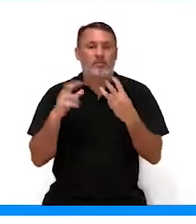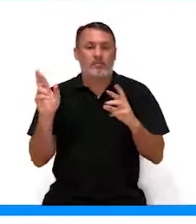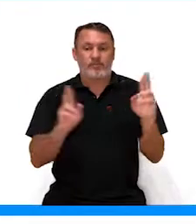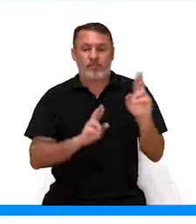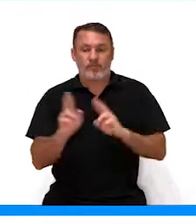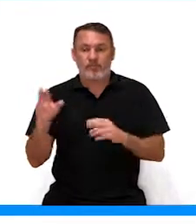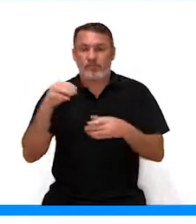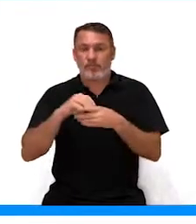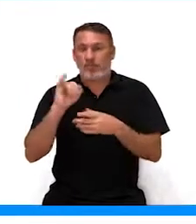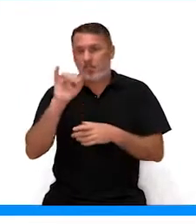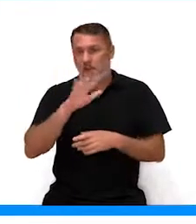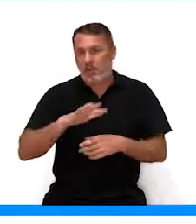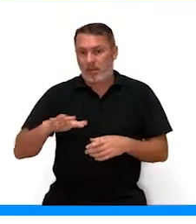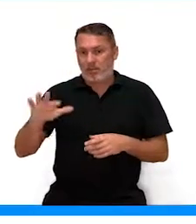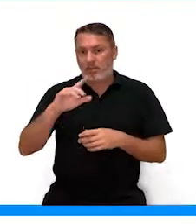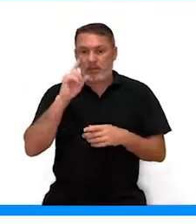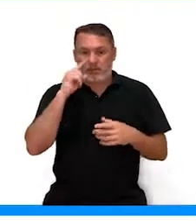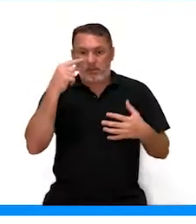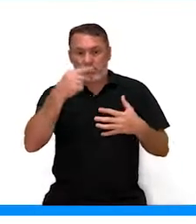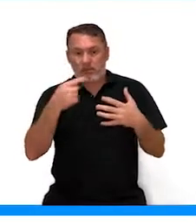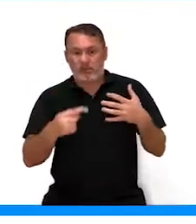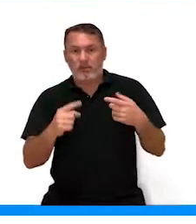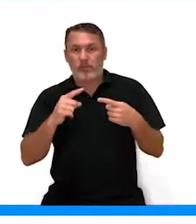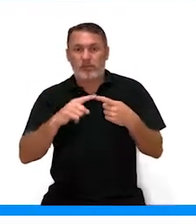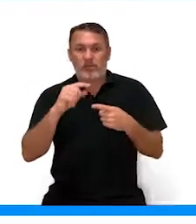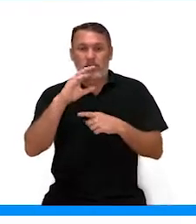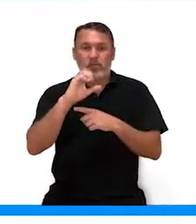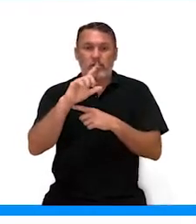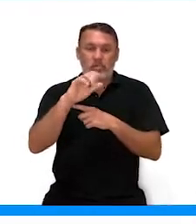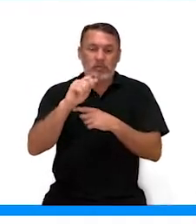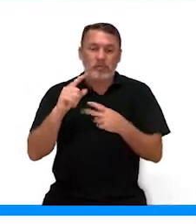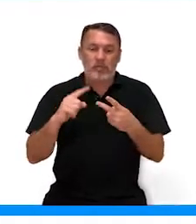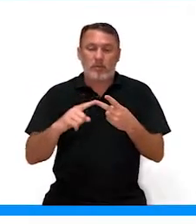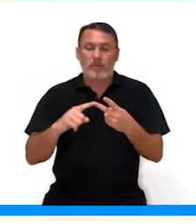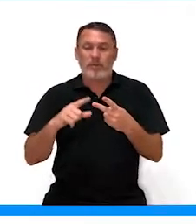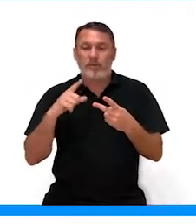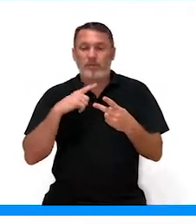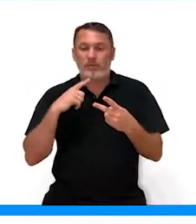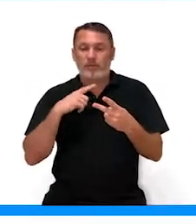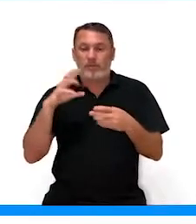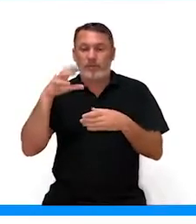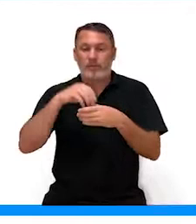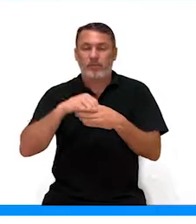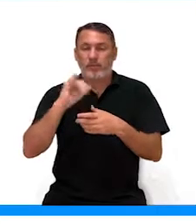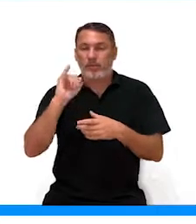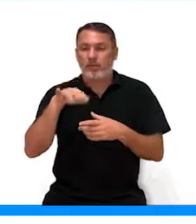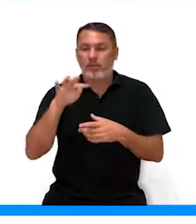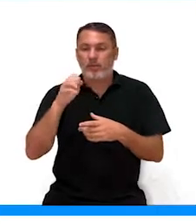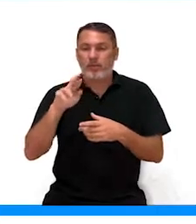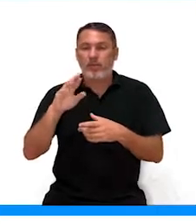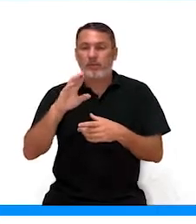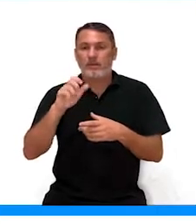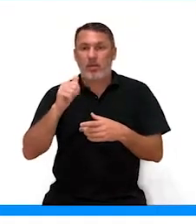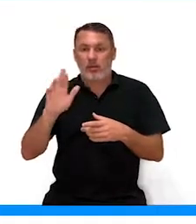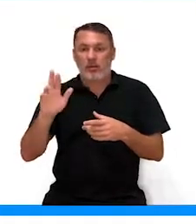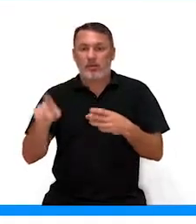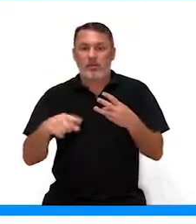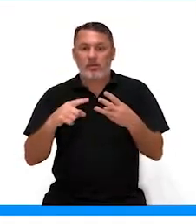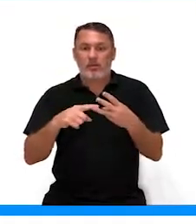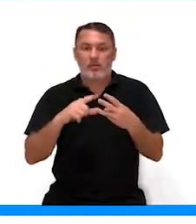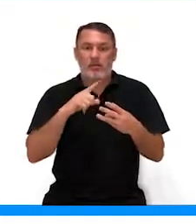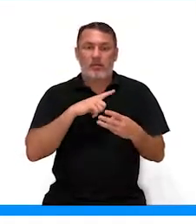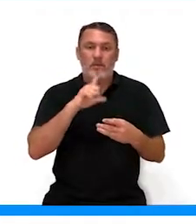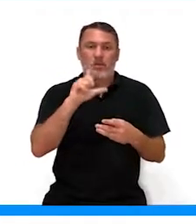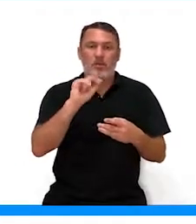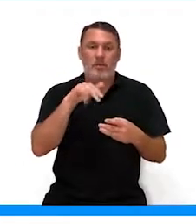3 componentes estão representados para vocês aí na imagem. 1 são as células, 2 as substâncias intercelulares